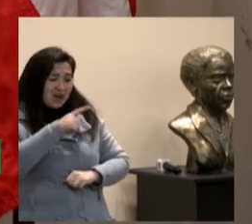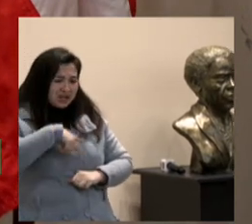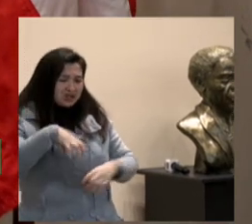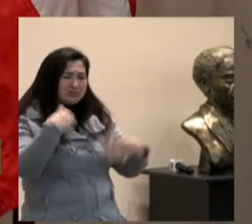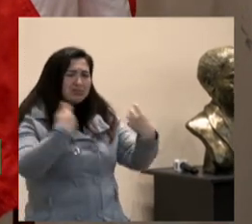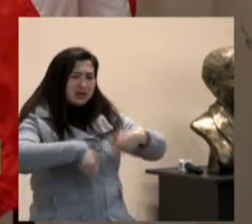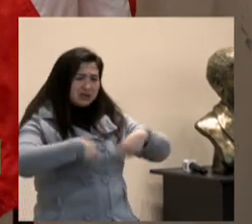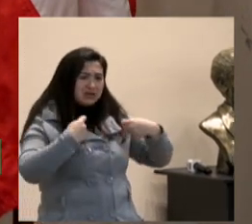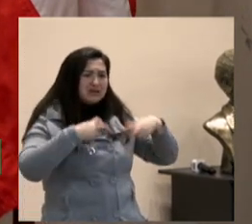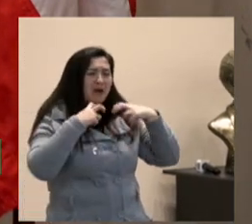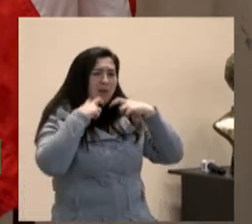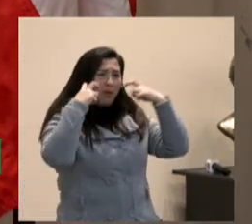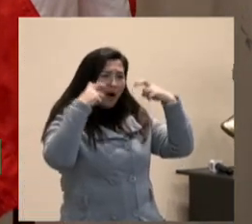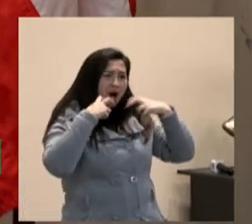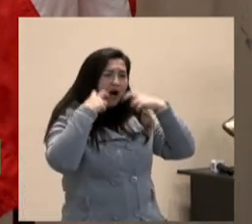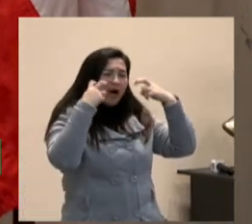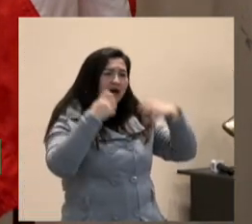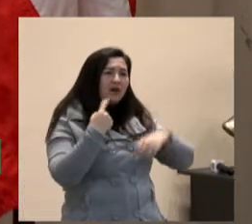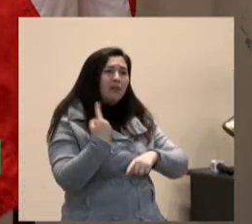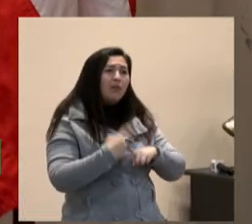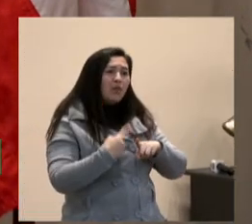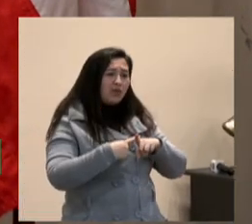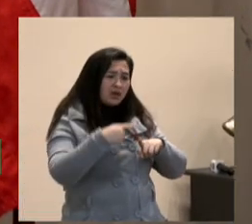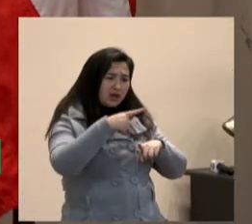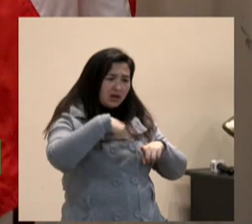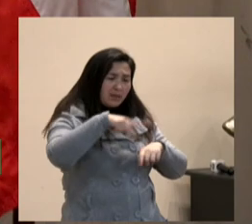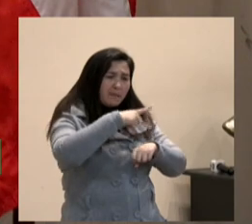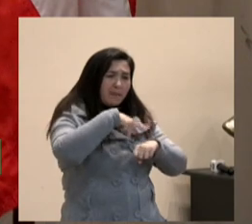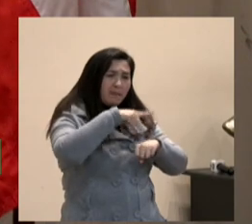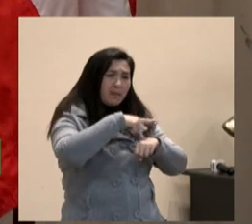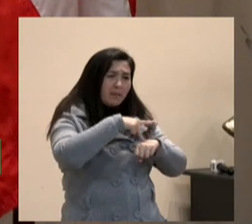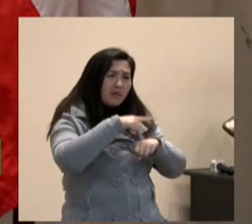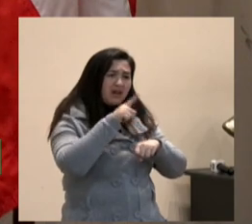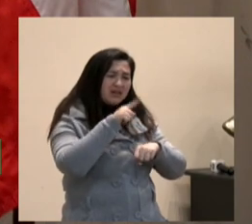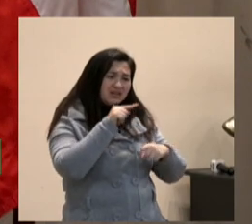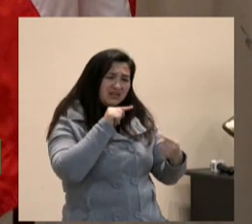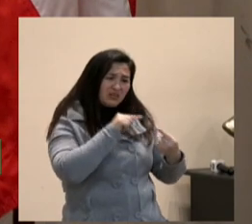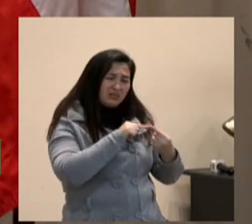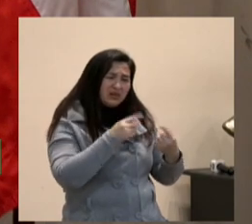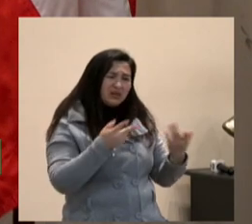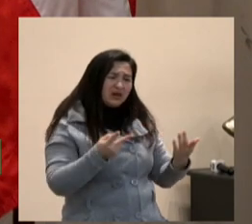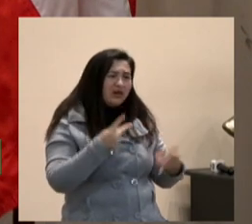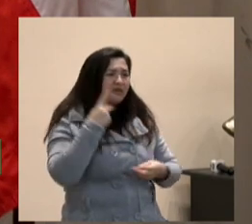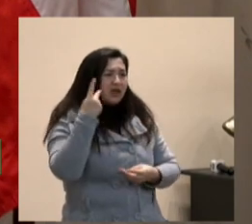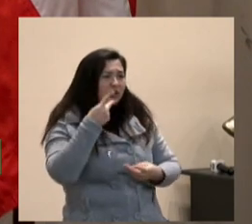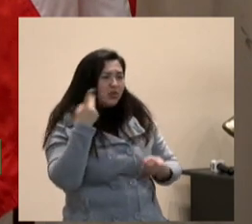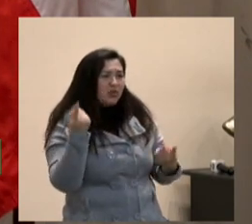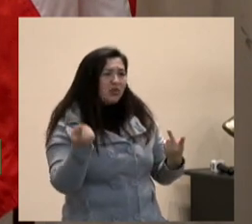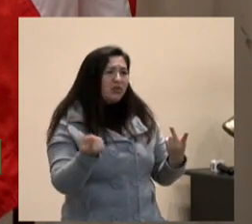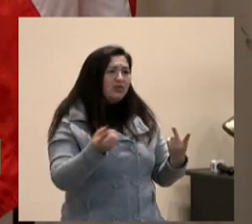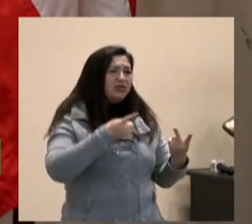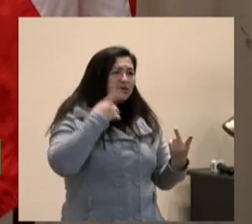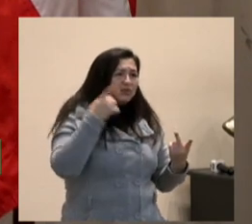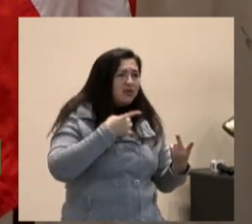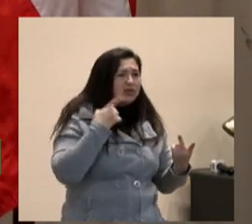vergonha dessa situação no nosso país. Vereador, deputado,